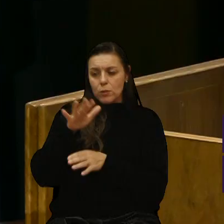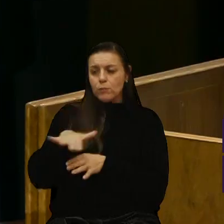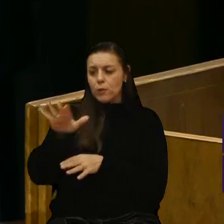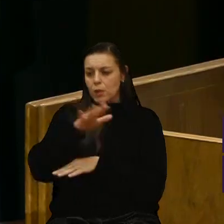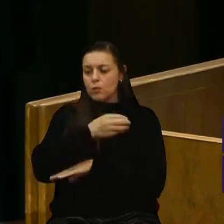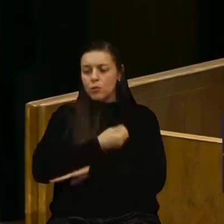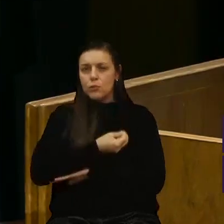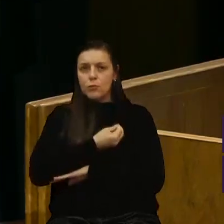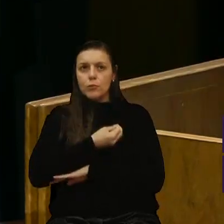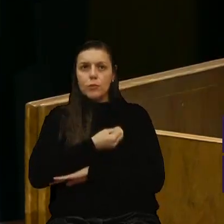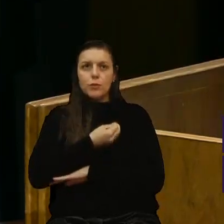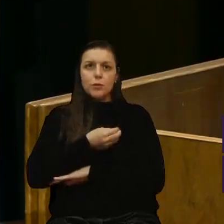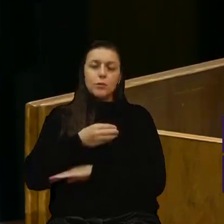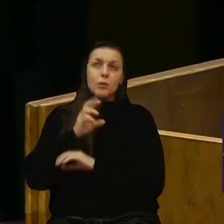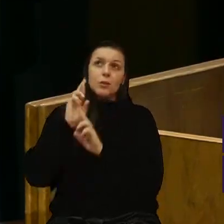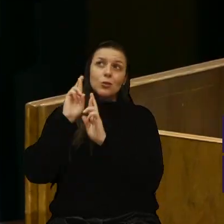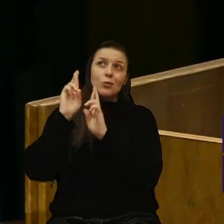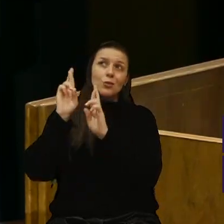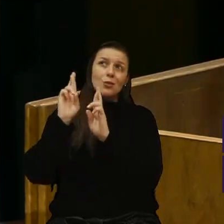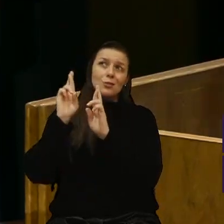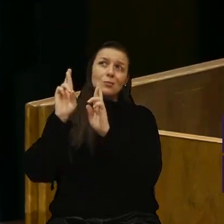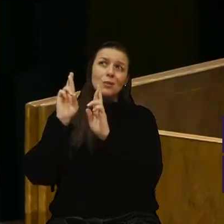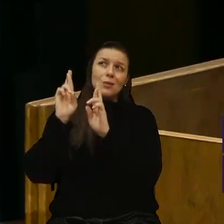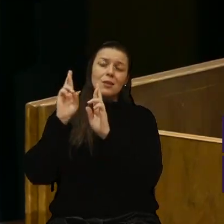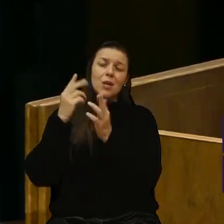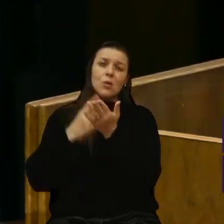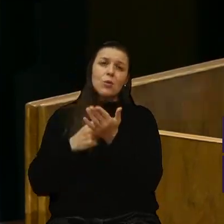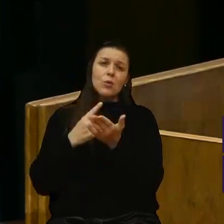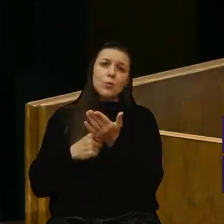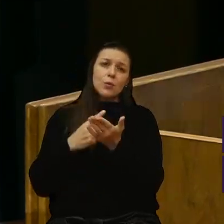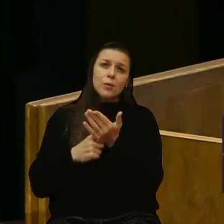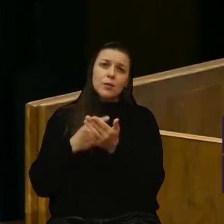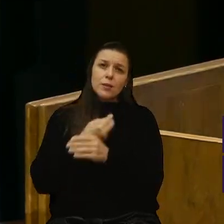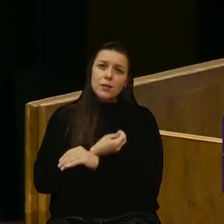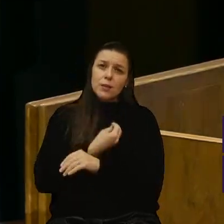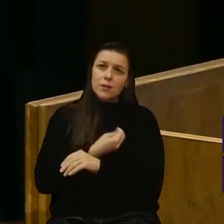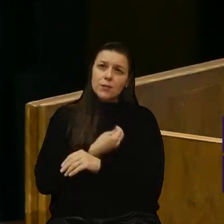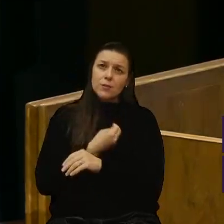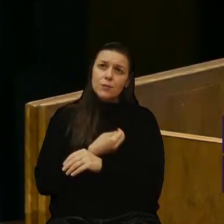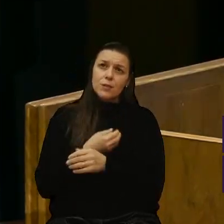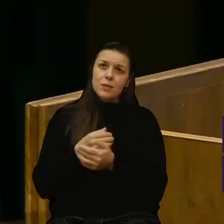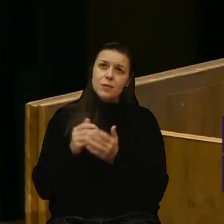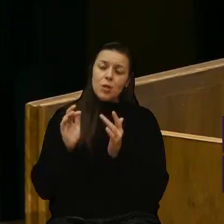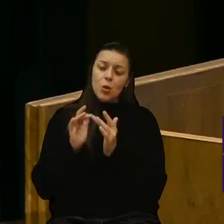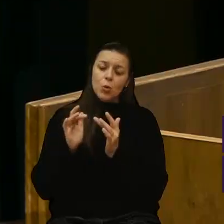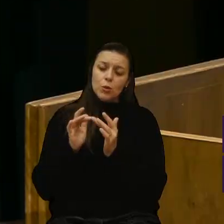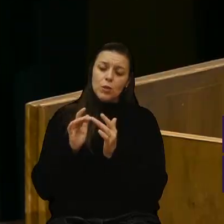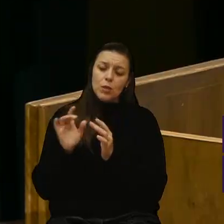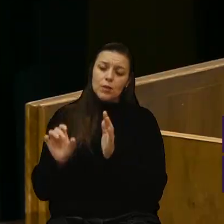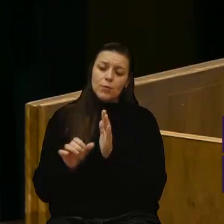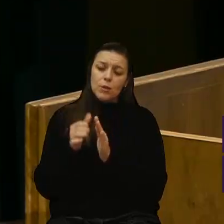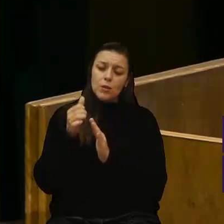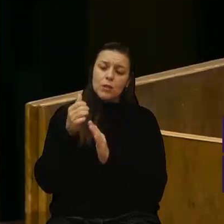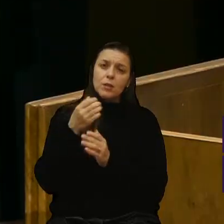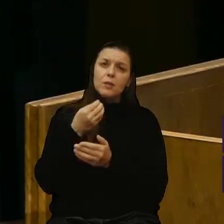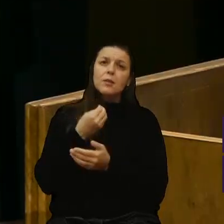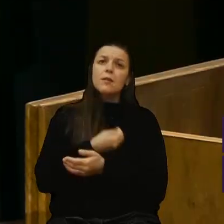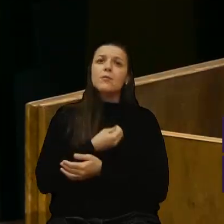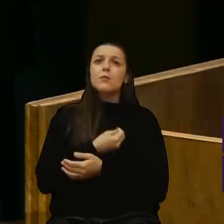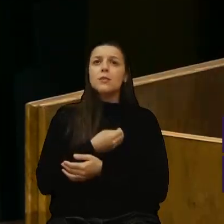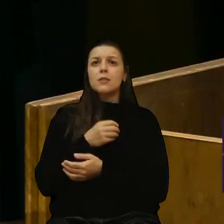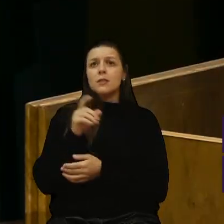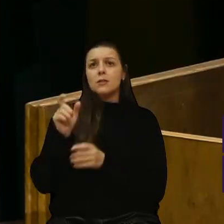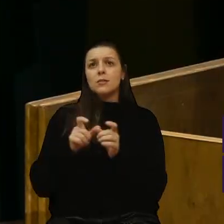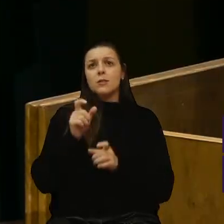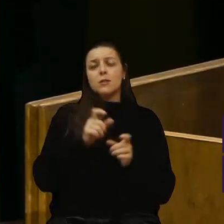vida, de esperançar com um compromisso na vida e com o contato e a melhoria da vida das pessoas. Que